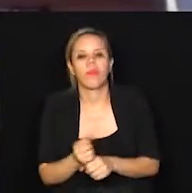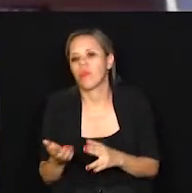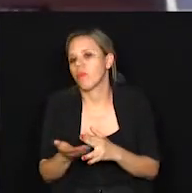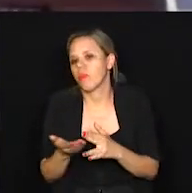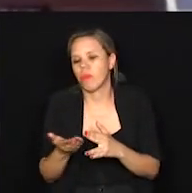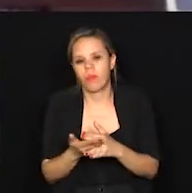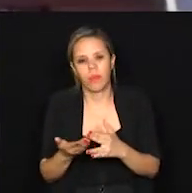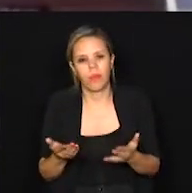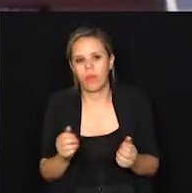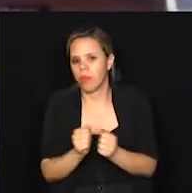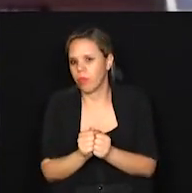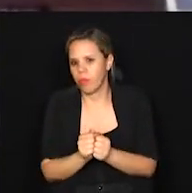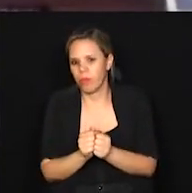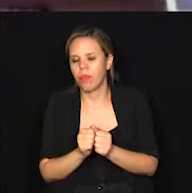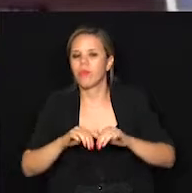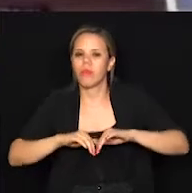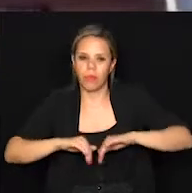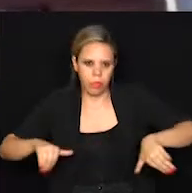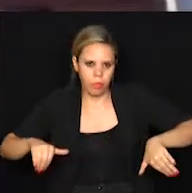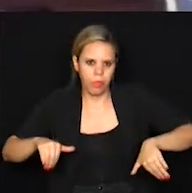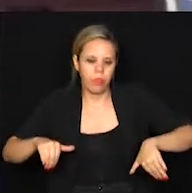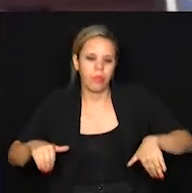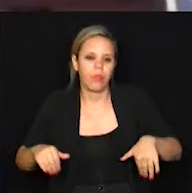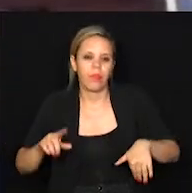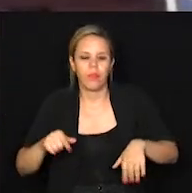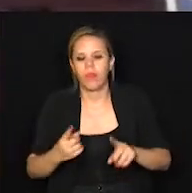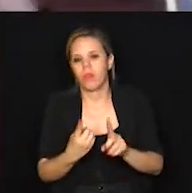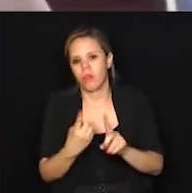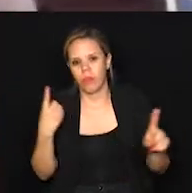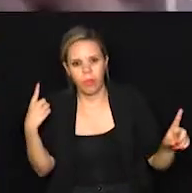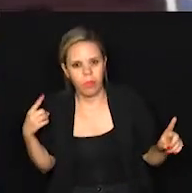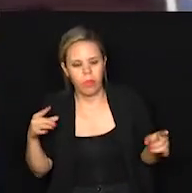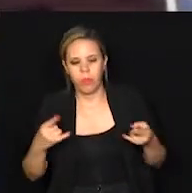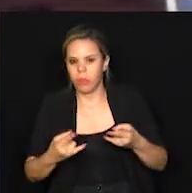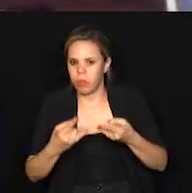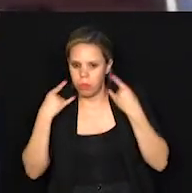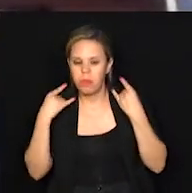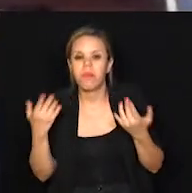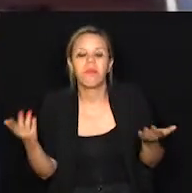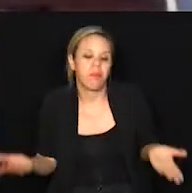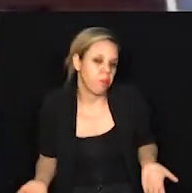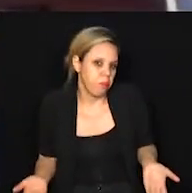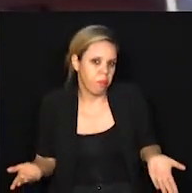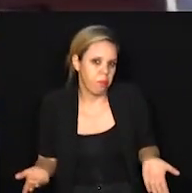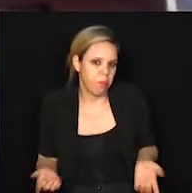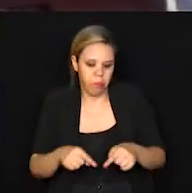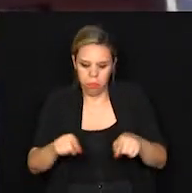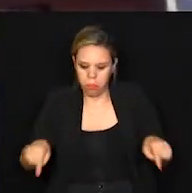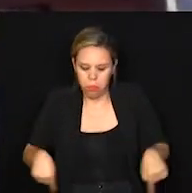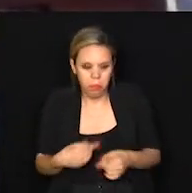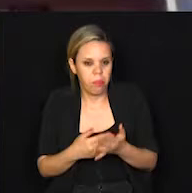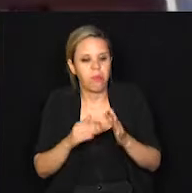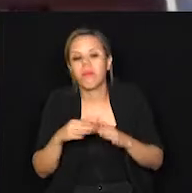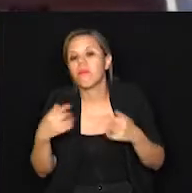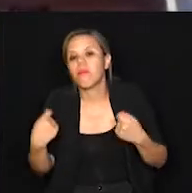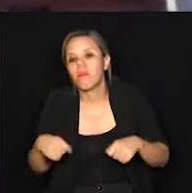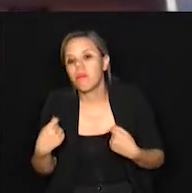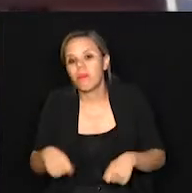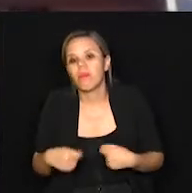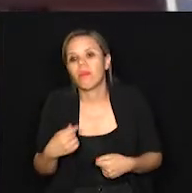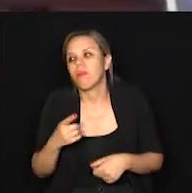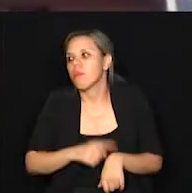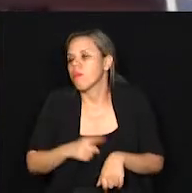vai ser junto, vai ter que ser separado. Esse distanciamento, todo mundo de máscara. Que ambiente escolar vai ser esse? Qual é a necessidade